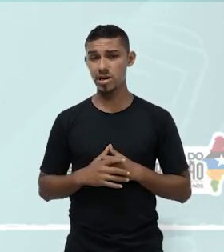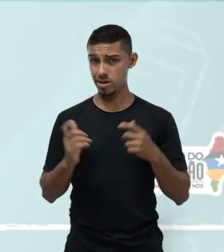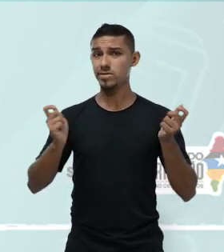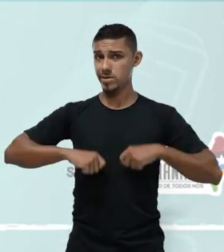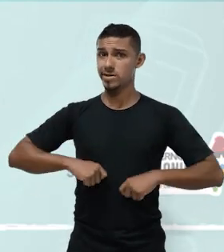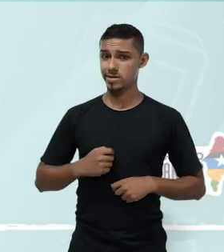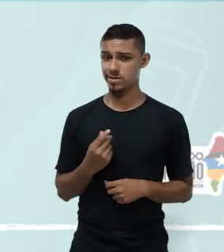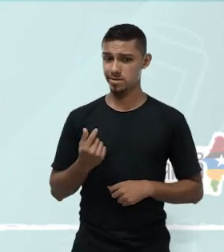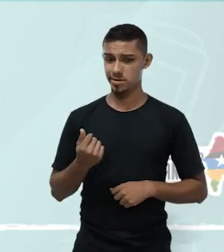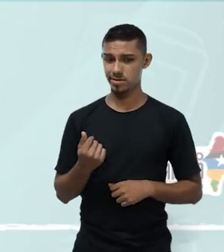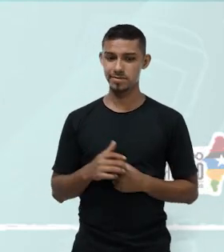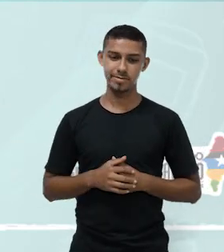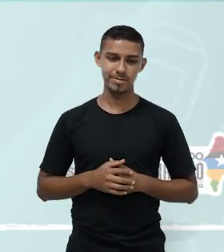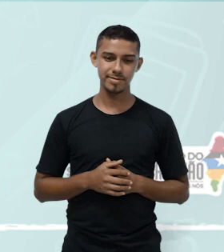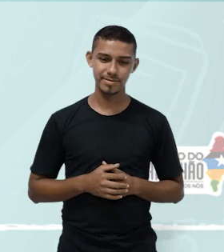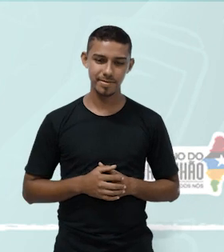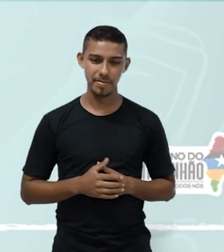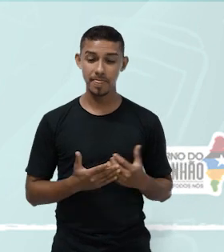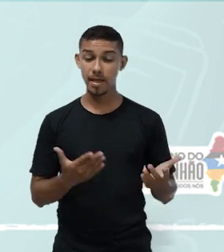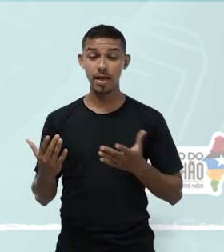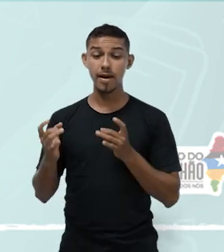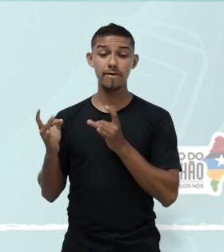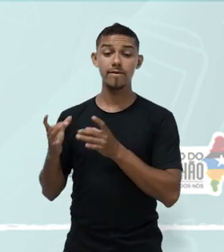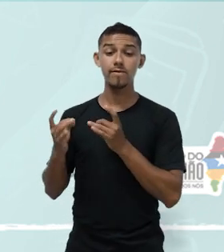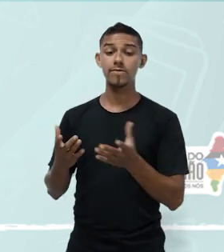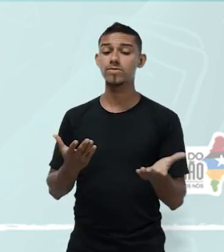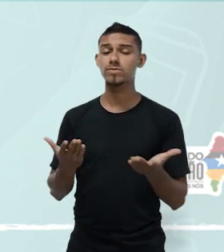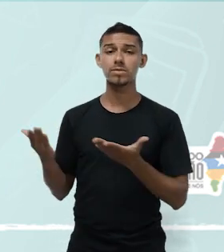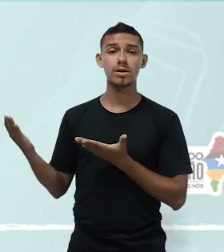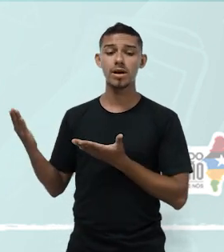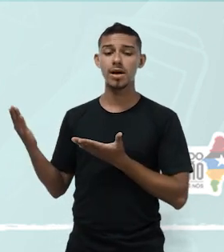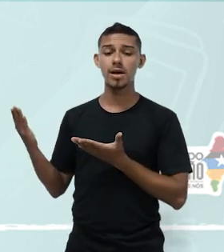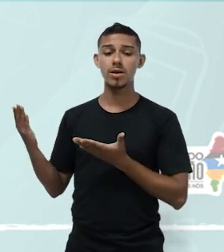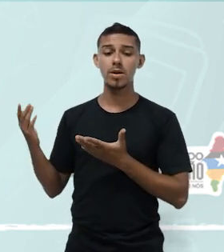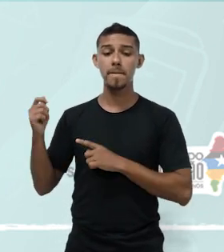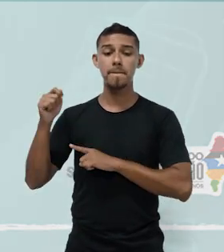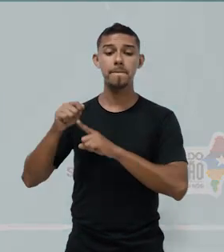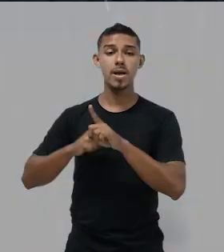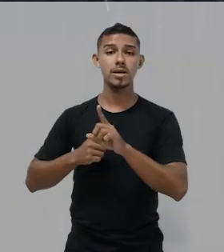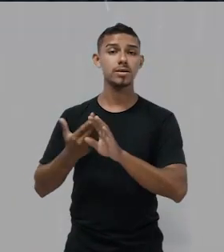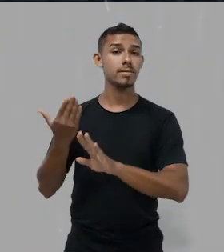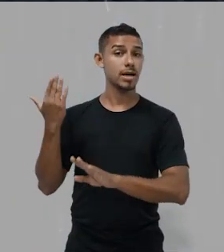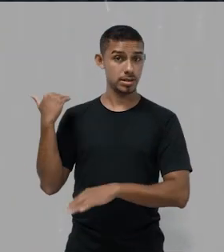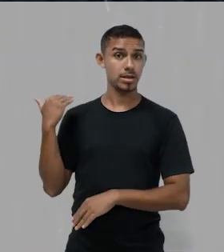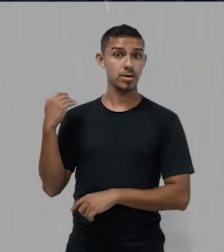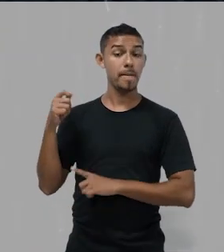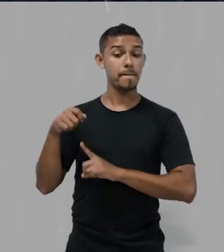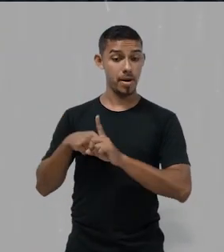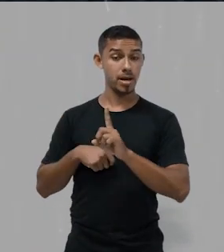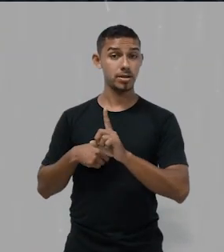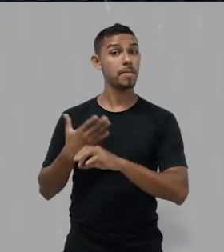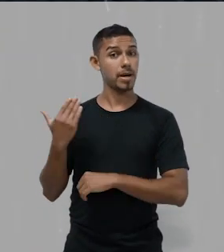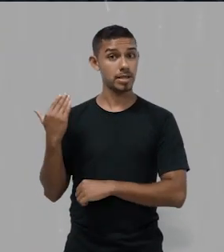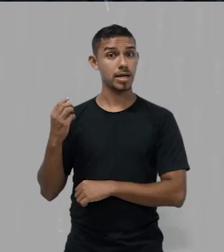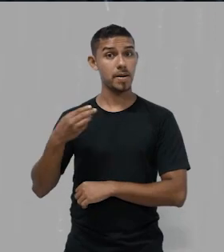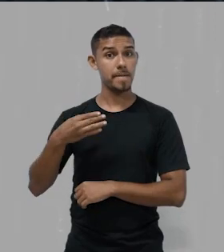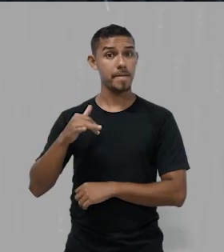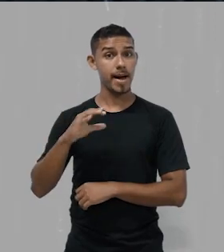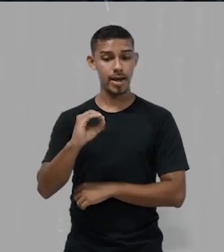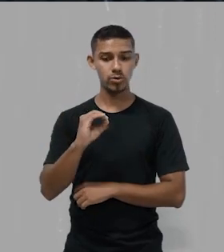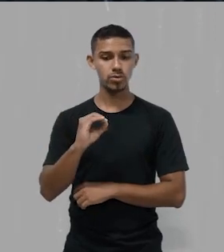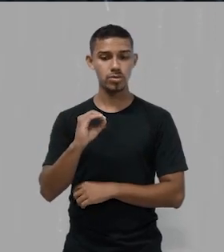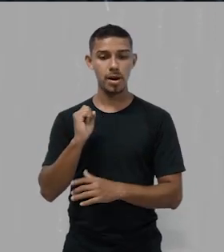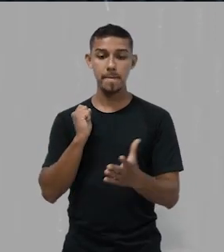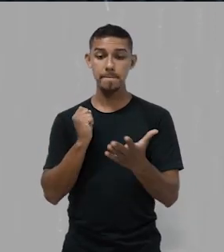né? Para resolver muita coisa. Esse quadro foi vendido em maio, mês passado. Mês passado. Ele foi vendido por a